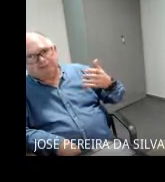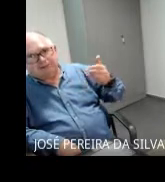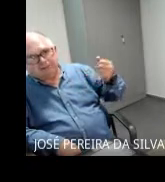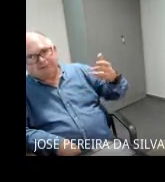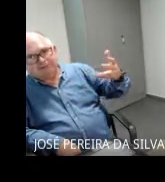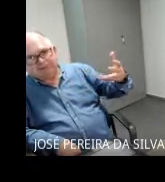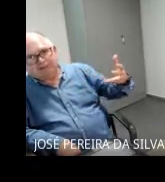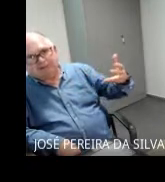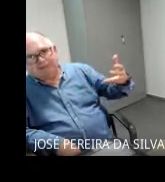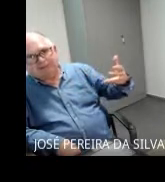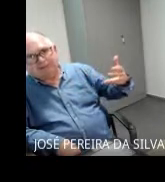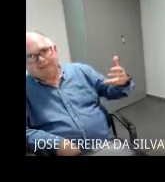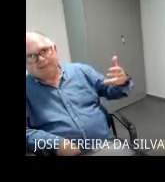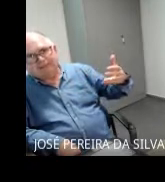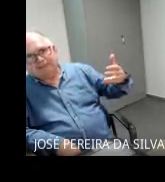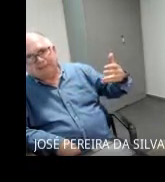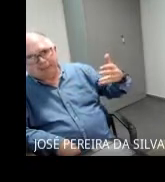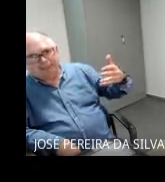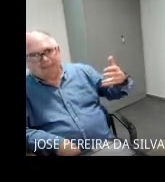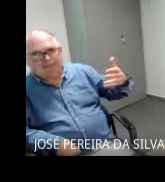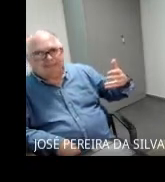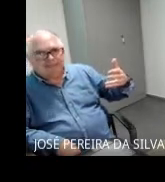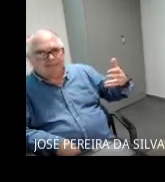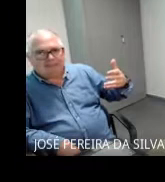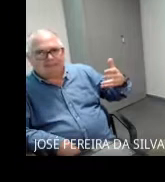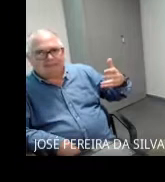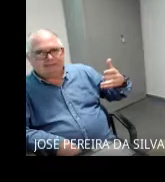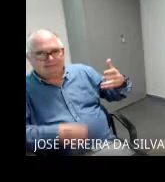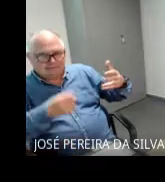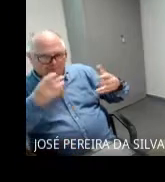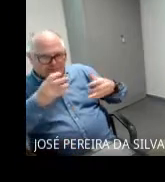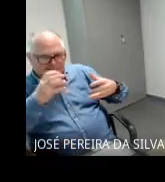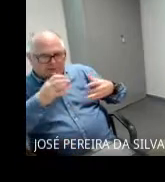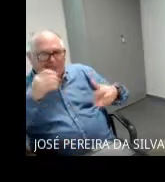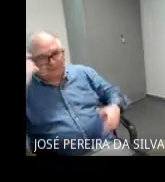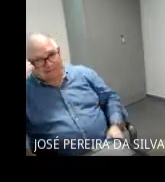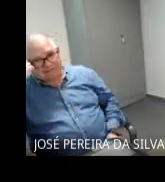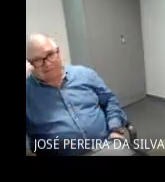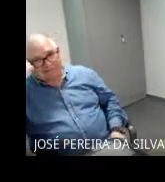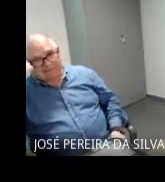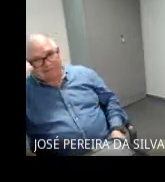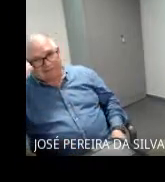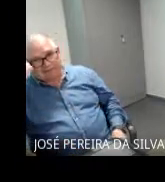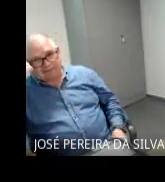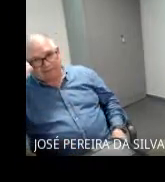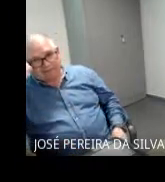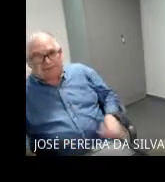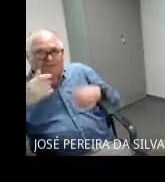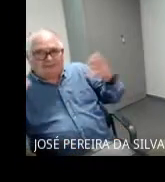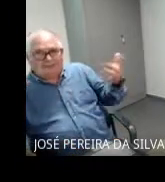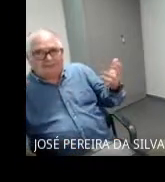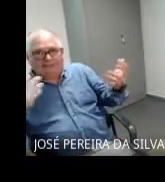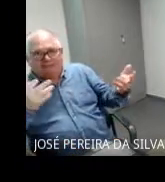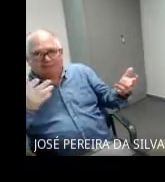magnetizador, eu percebi que tinha uma coisa ligada a entidades. Estava vinculado com essa dor. Se